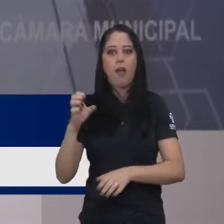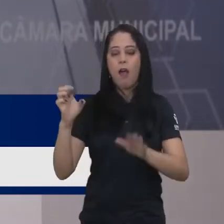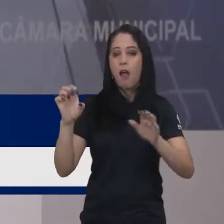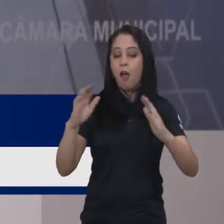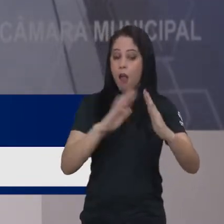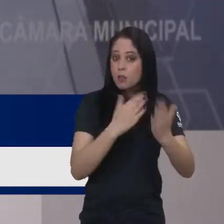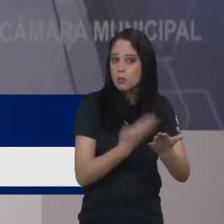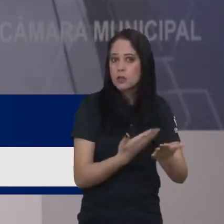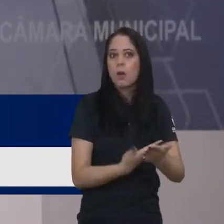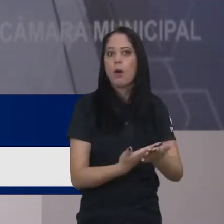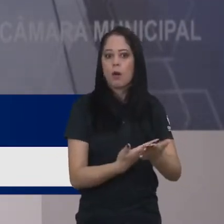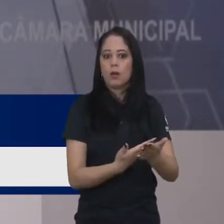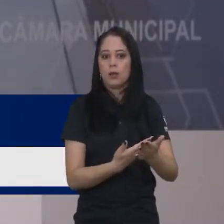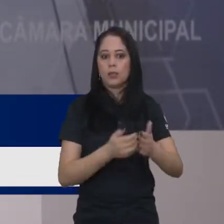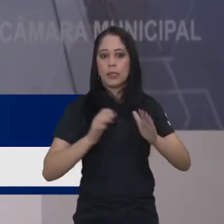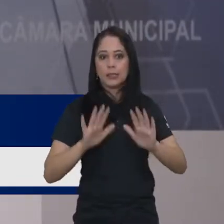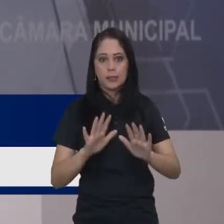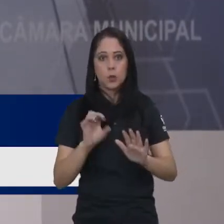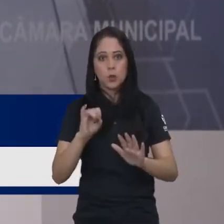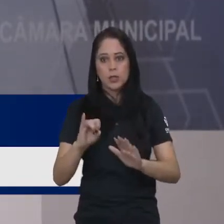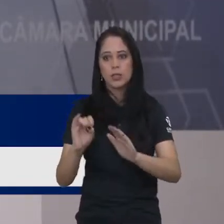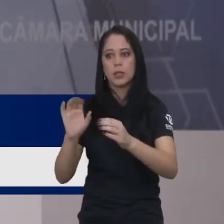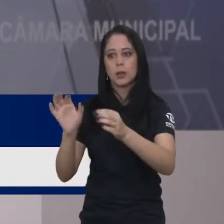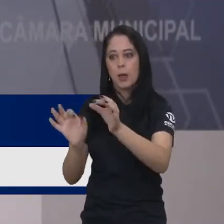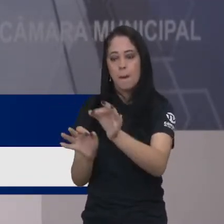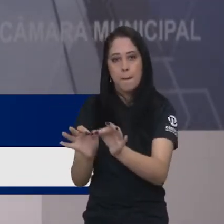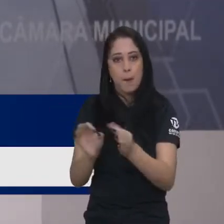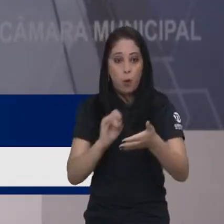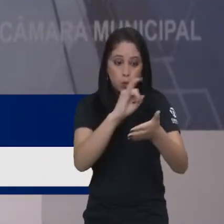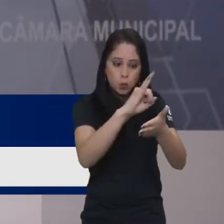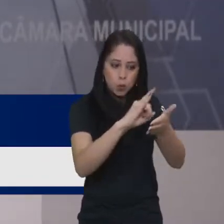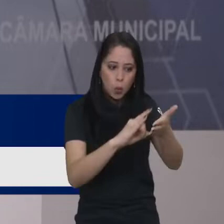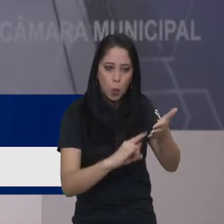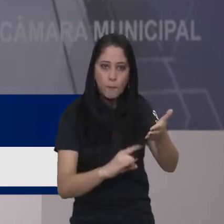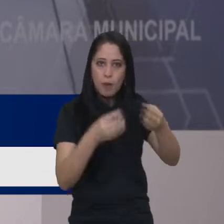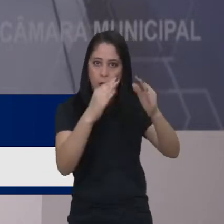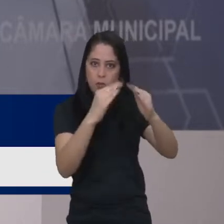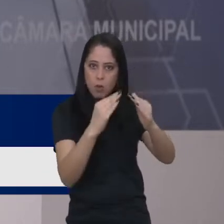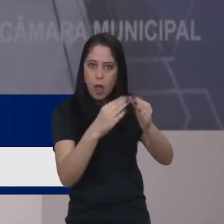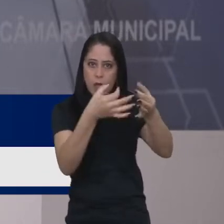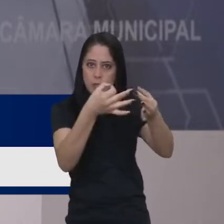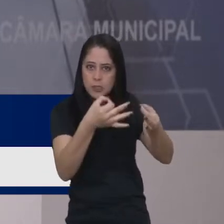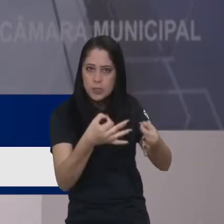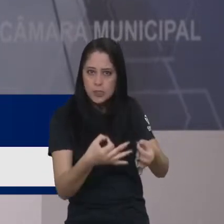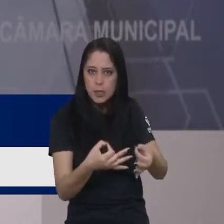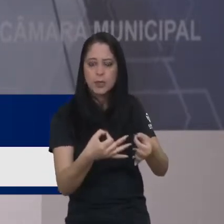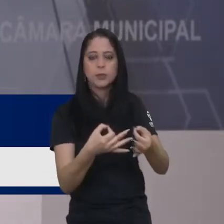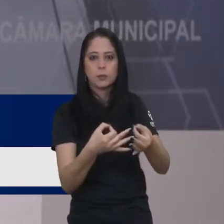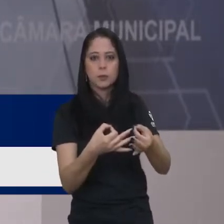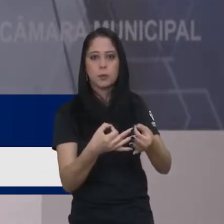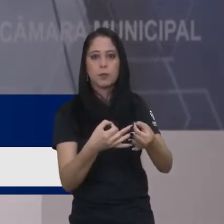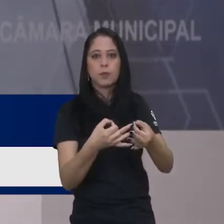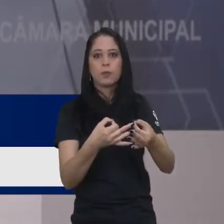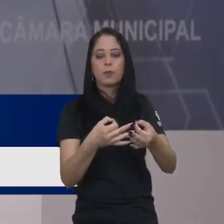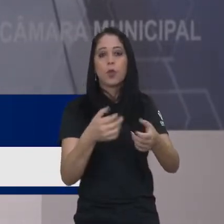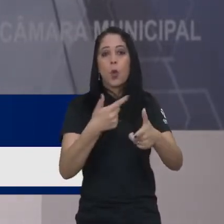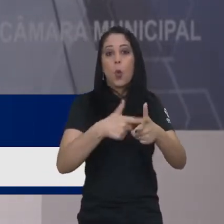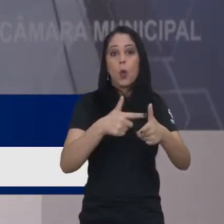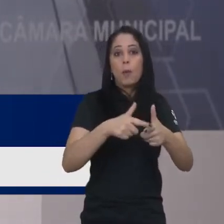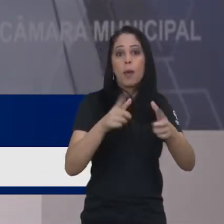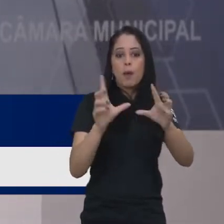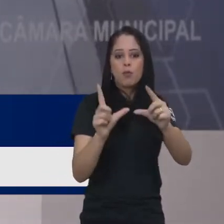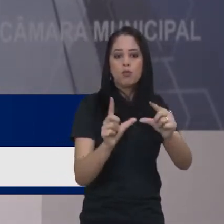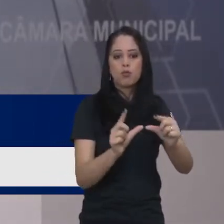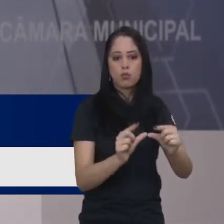creches. Então, a regularização, ela resolve uma série de problemas estruturais que afetam essas